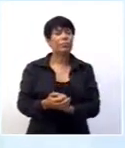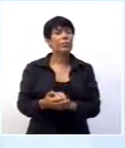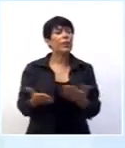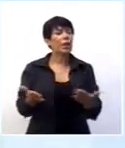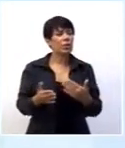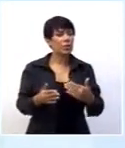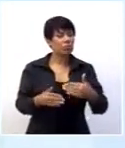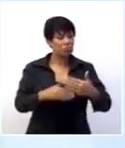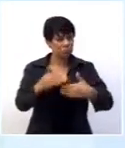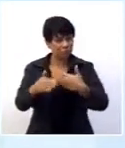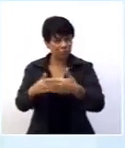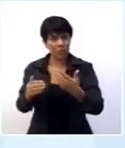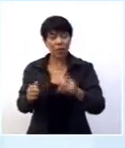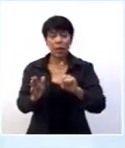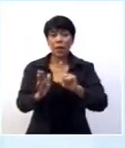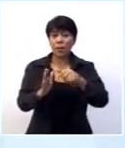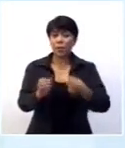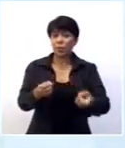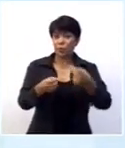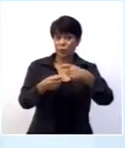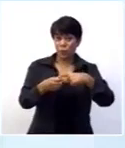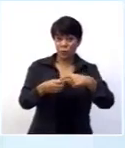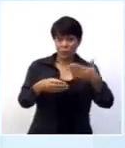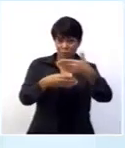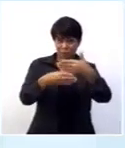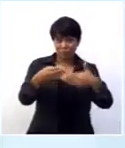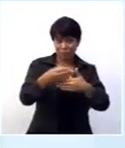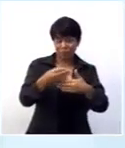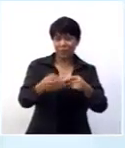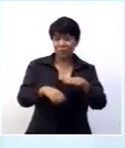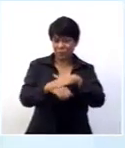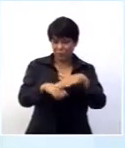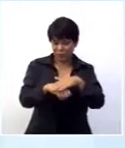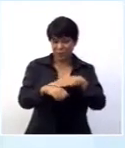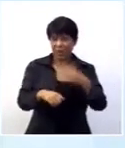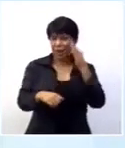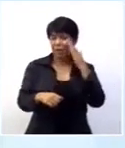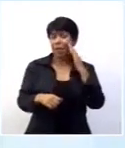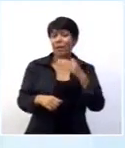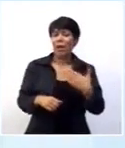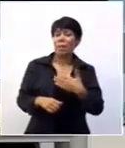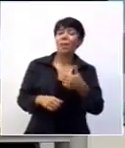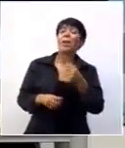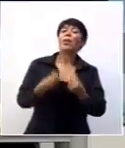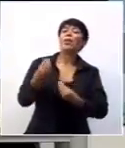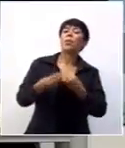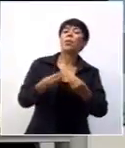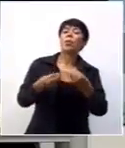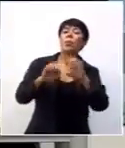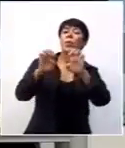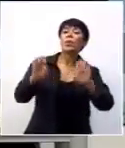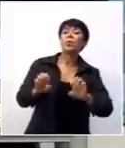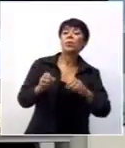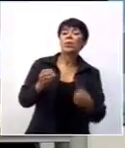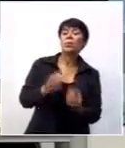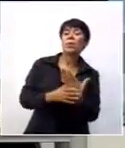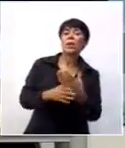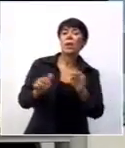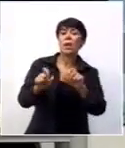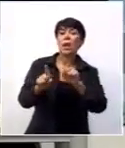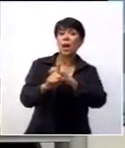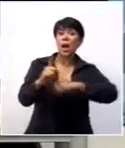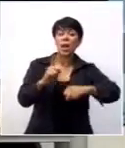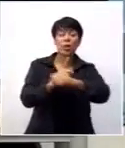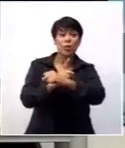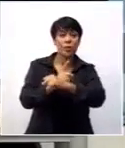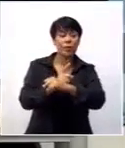avançar um pouco e vou voltar para esse slide para a gente discutir isso, para a gente entender mais ou menos como que é a estruturação da sociedade